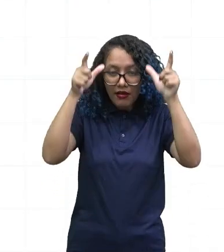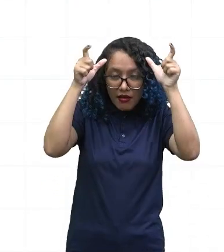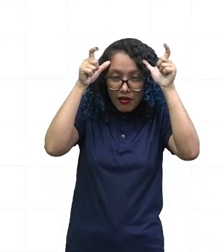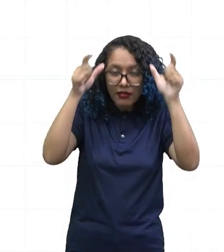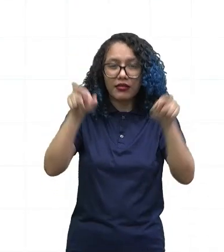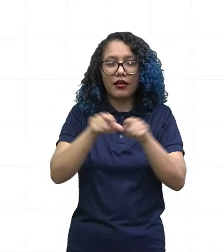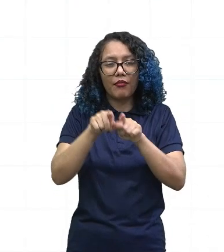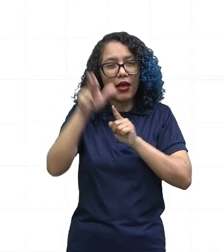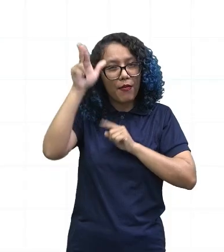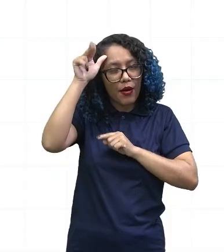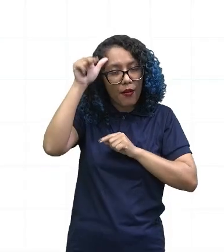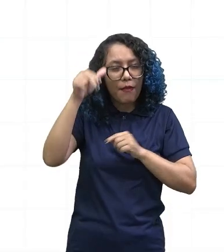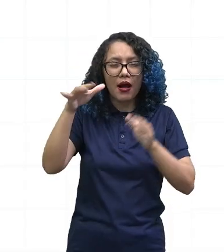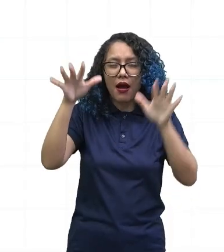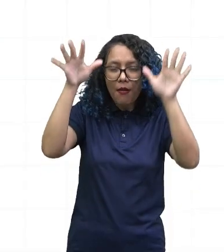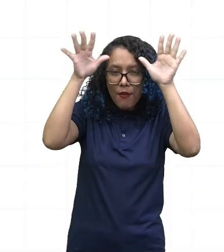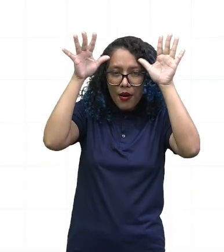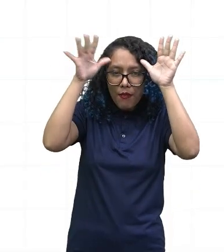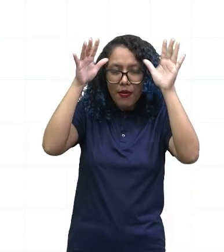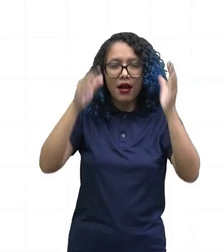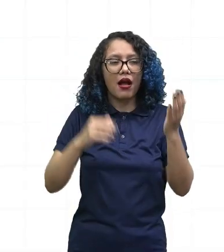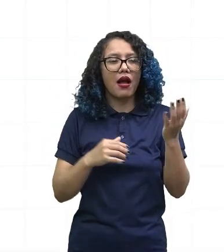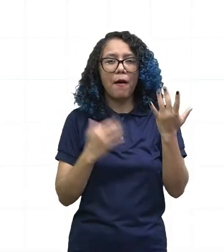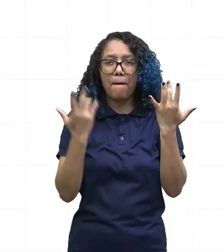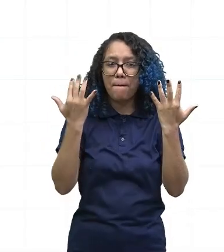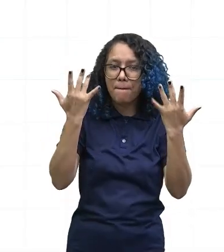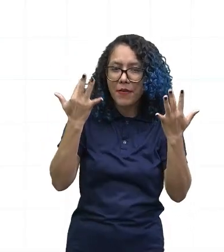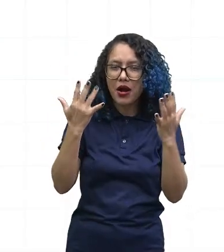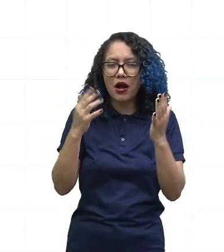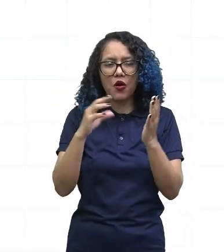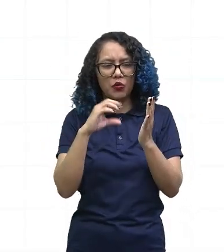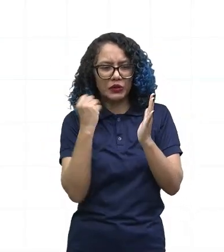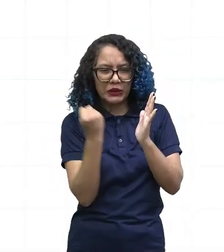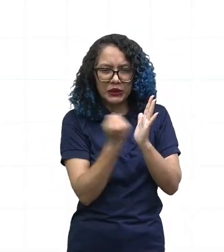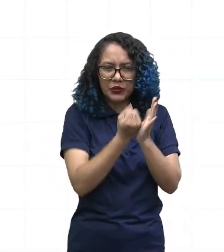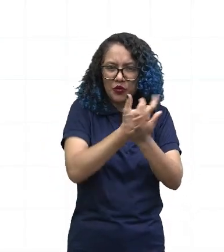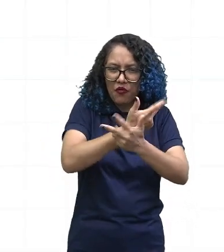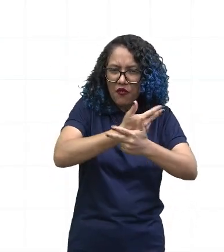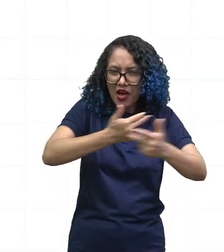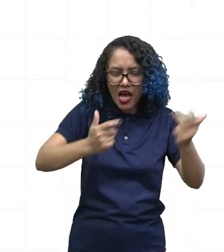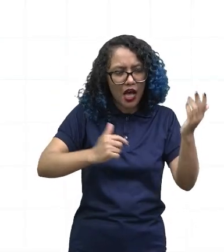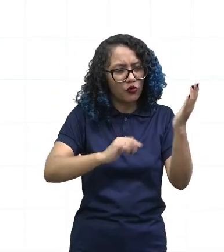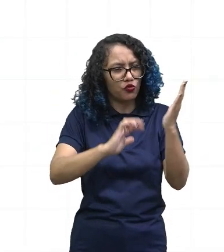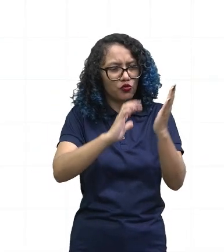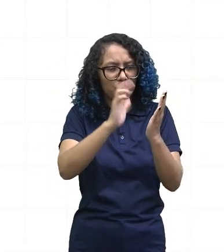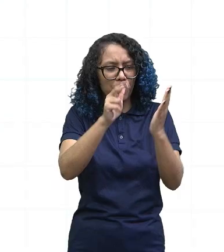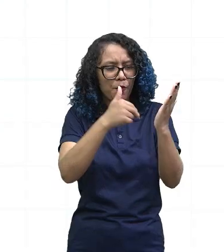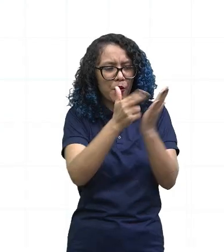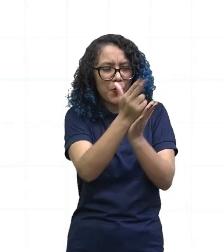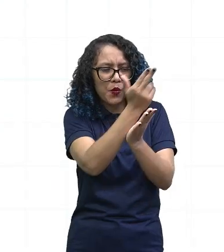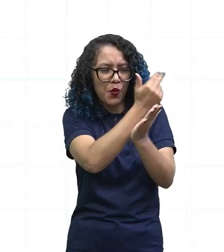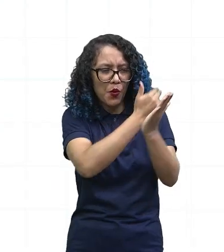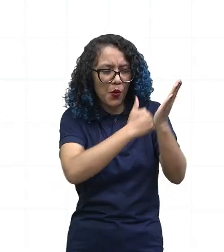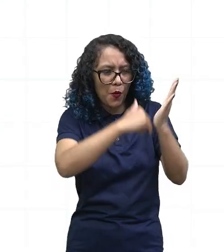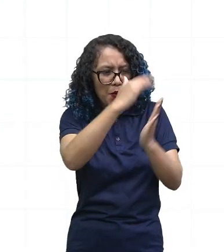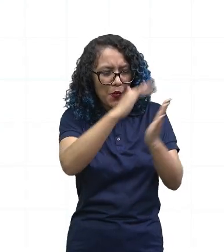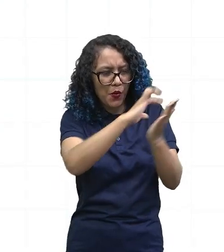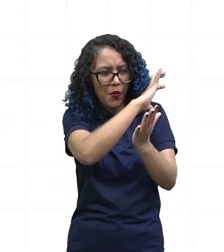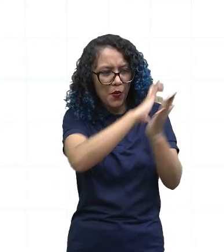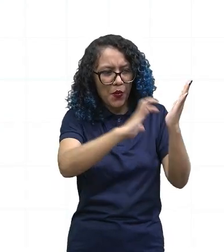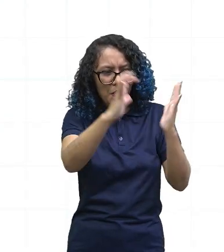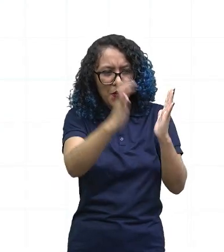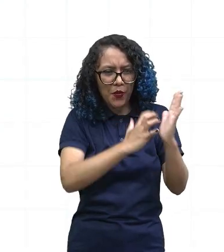cavalos, veados, mãos e misteriosos símbolos que foram pintados naquela época, né, que gira em torno